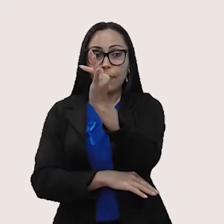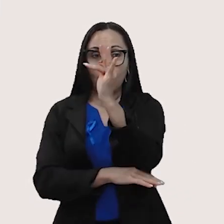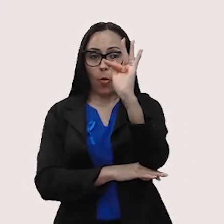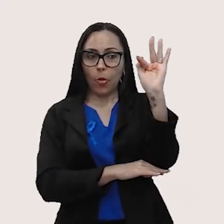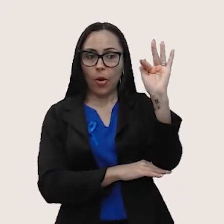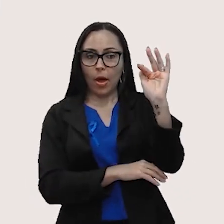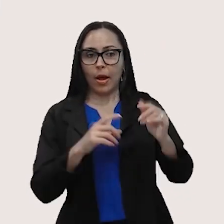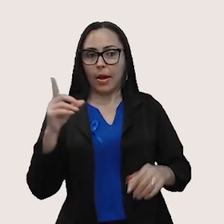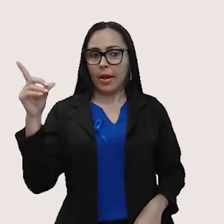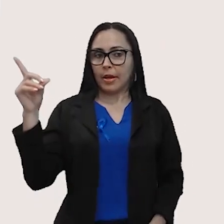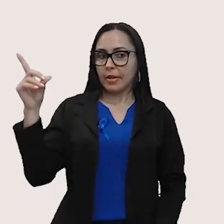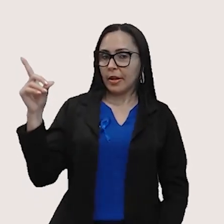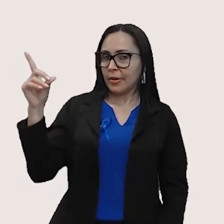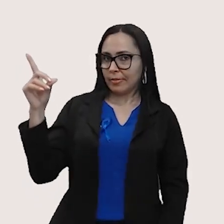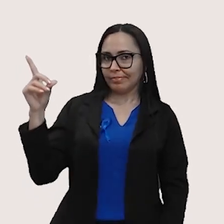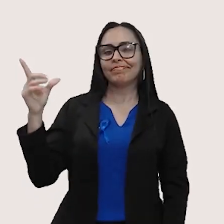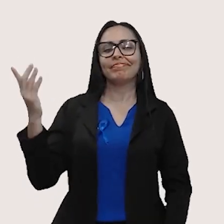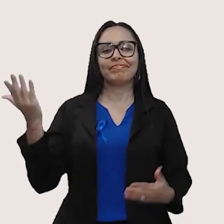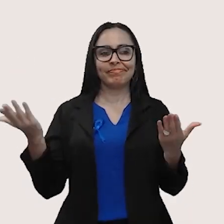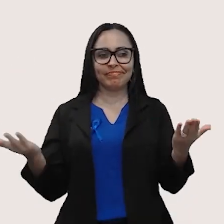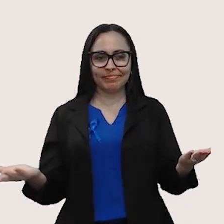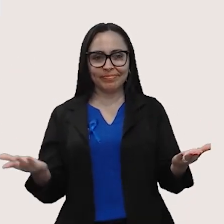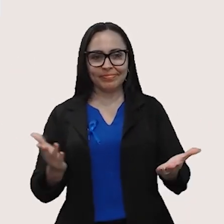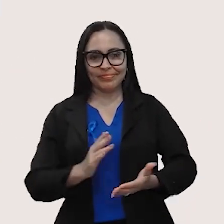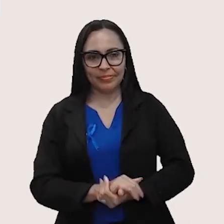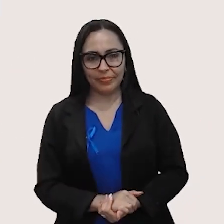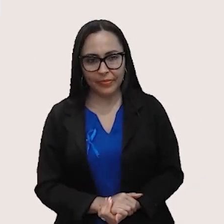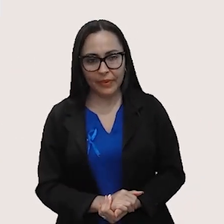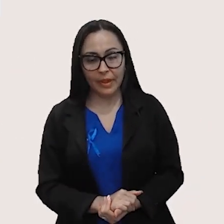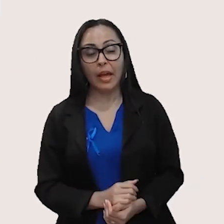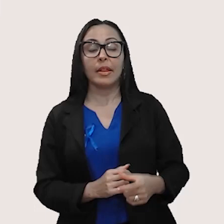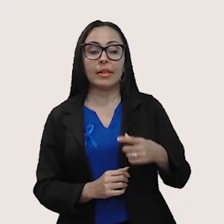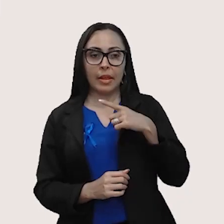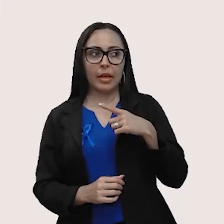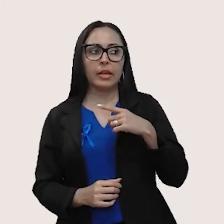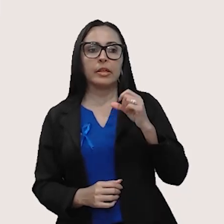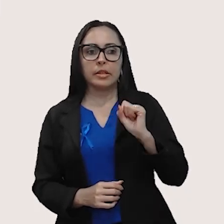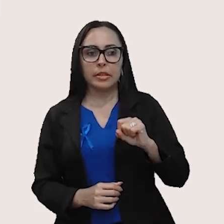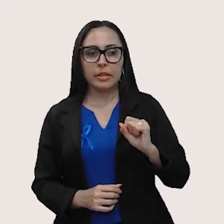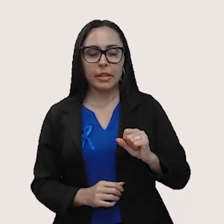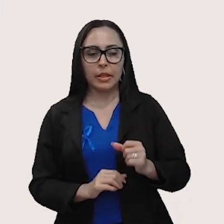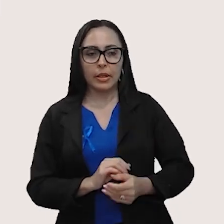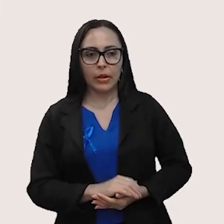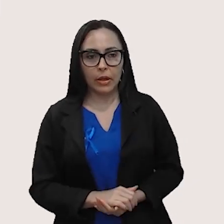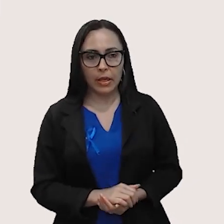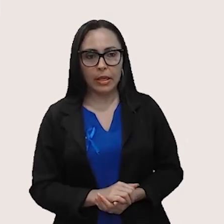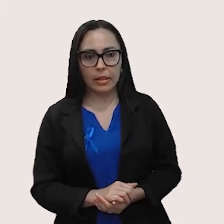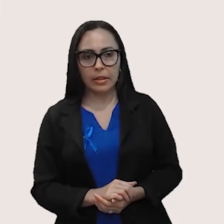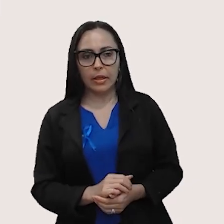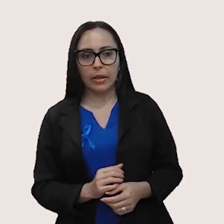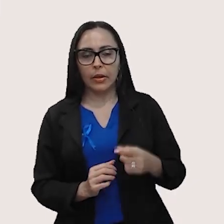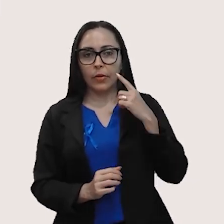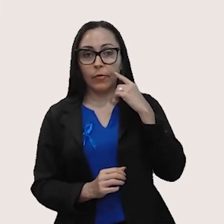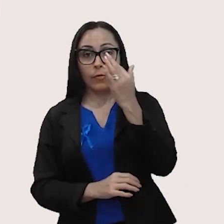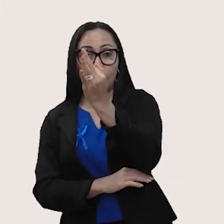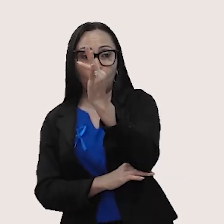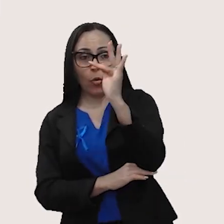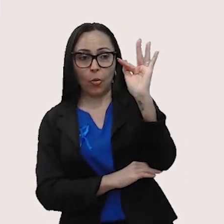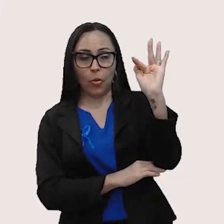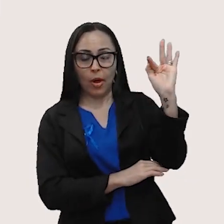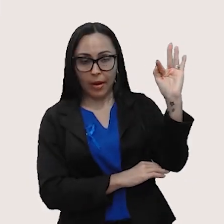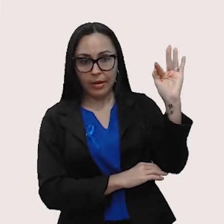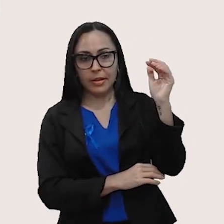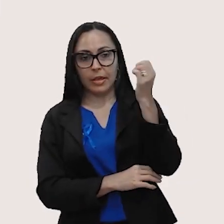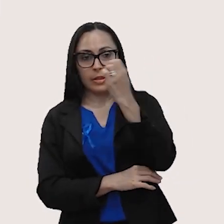multiplicar comprimento pela largura, obtendo aí essa famosa equação de cálculo de